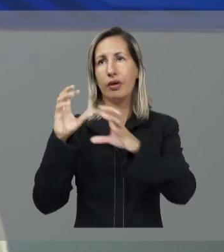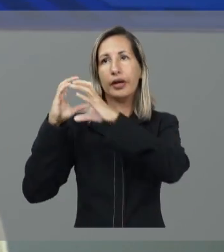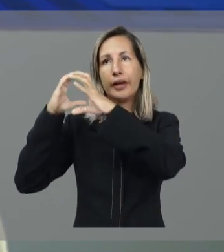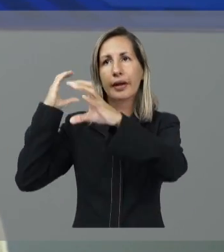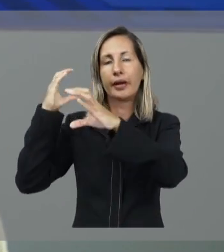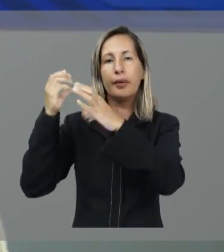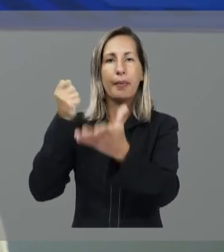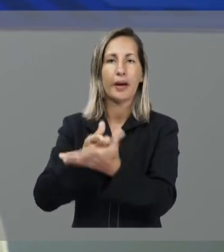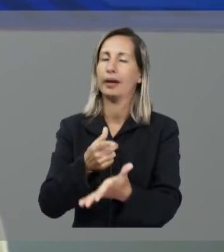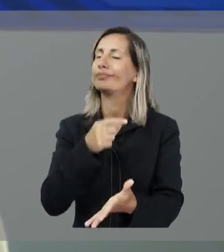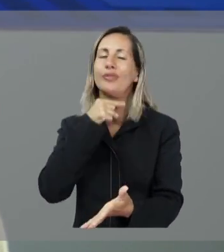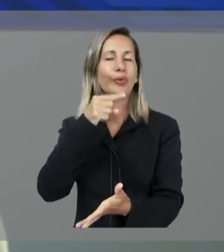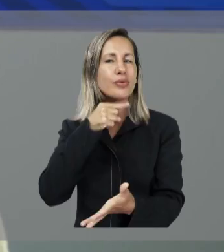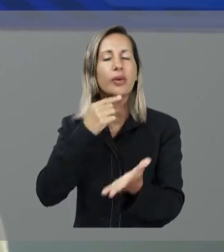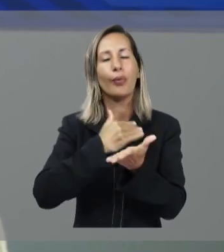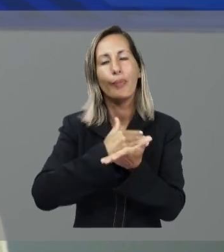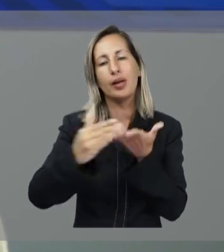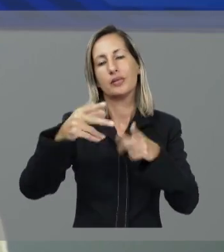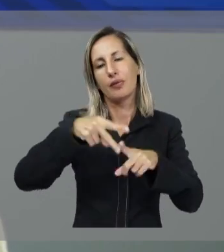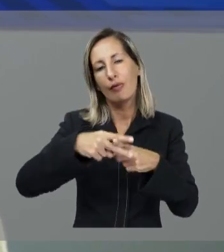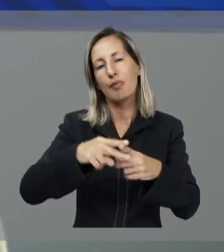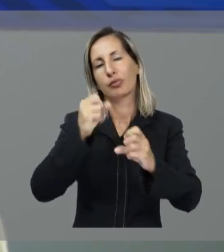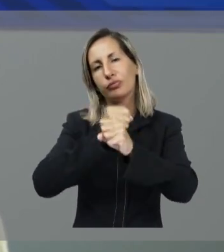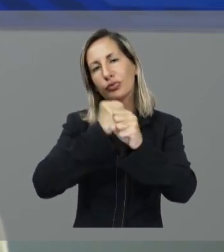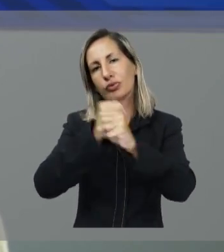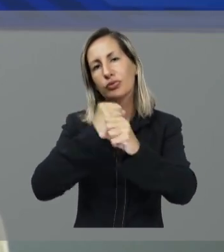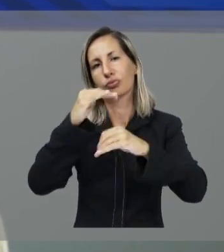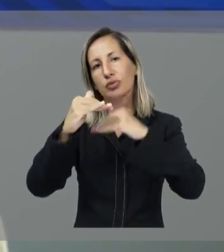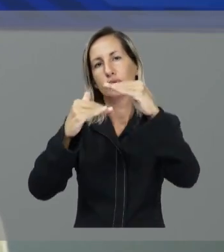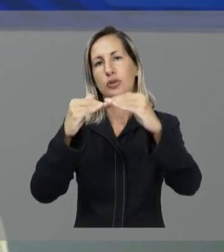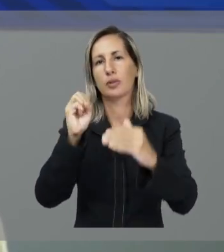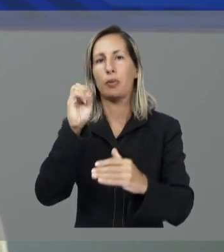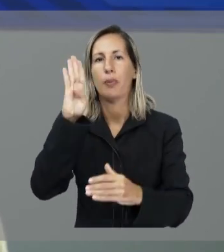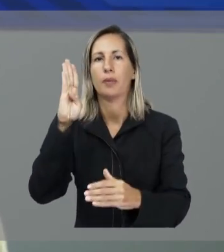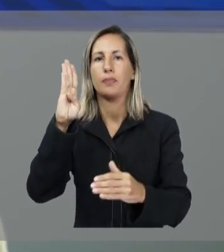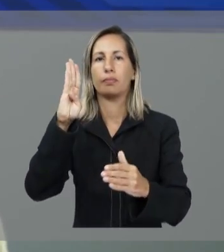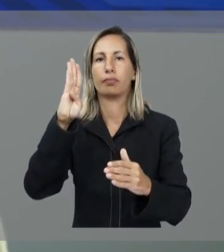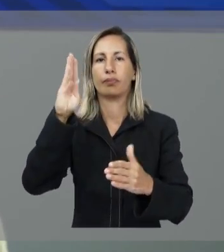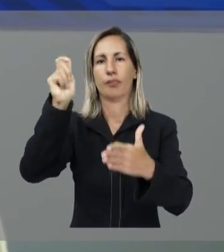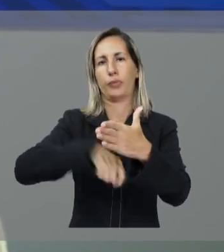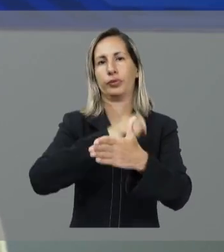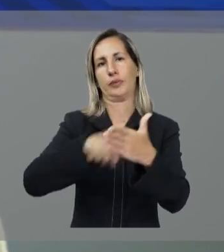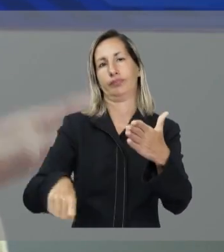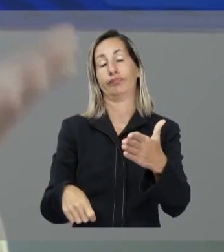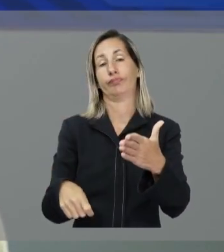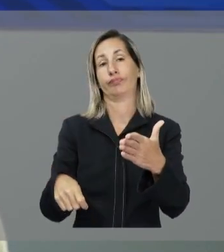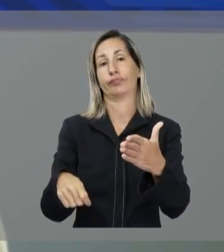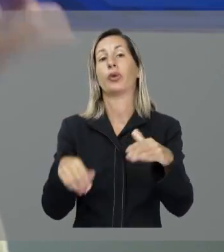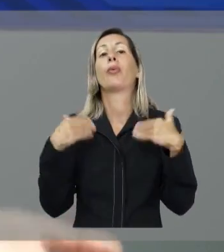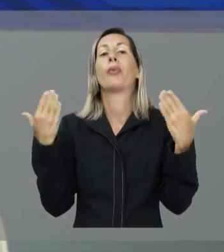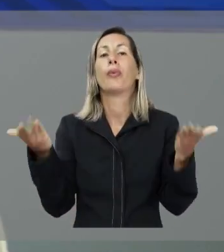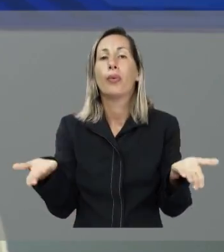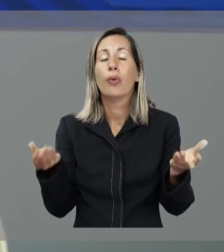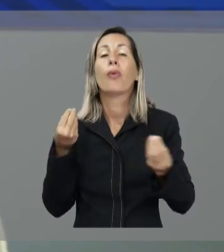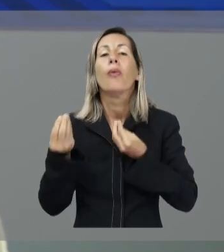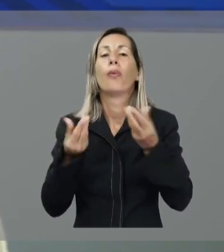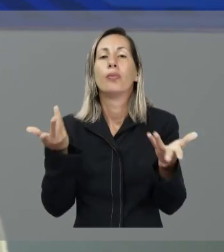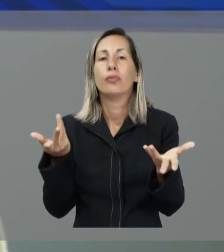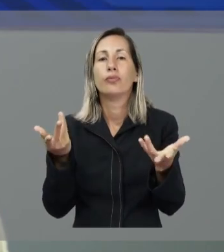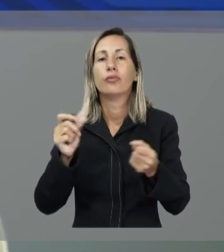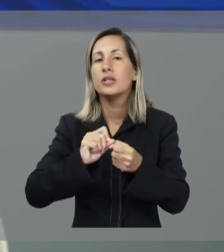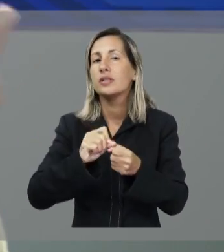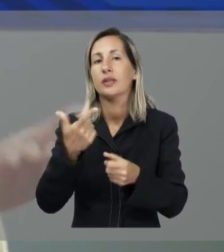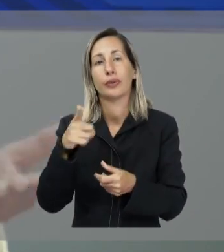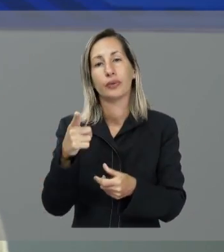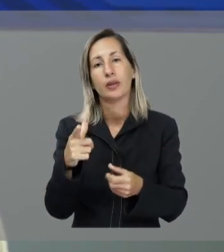engenheiro. Aí começa a sua reforma, a sua construção, chega a ser MUB, pum, embarga a sua obra. E aí, fica com a mão na cabeça, não tem o que fazer.